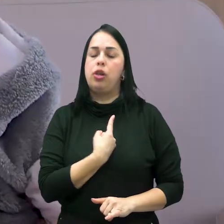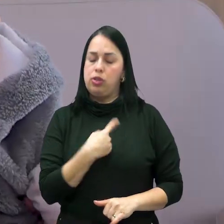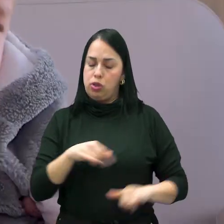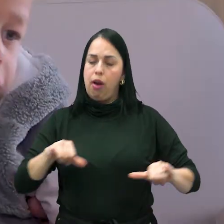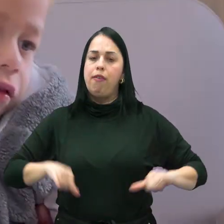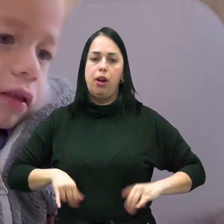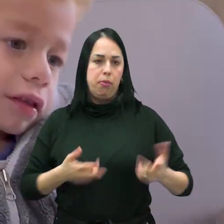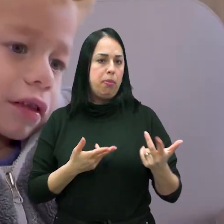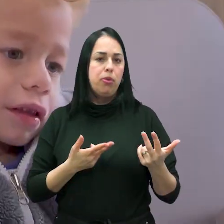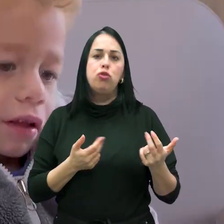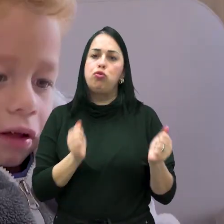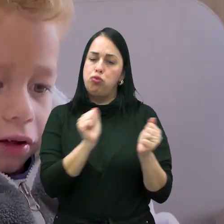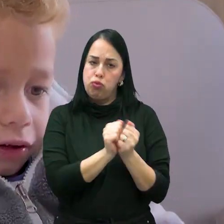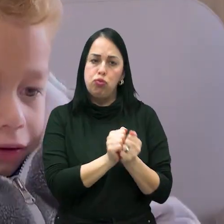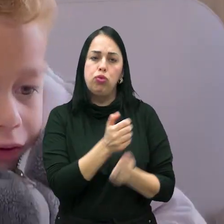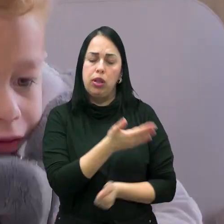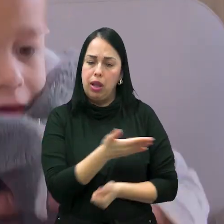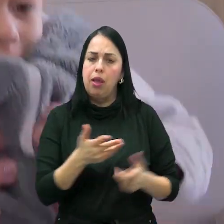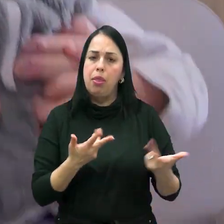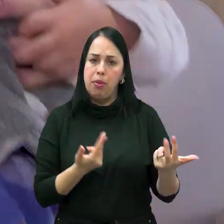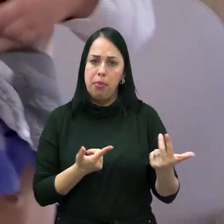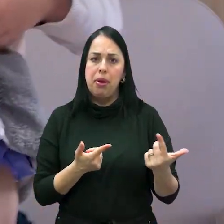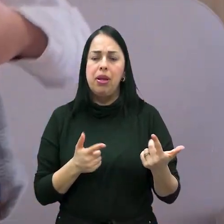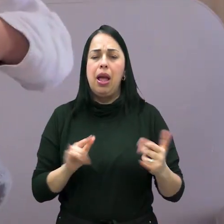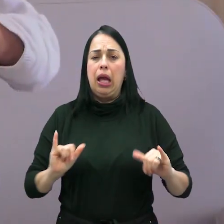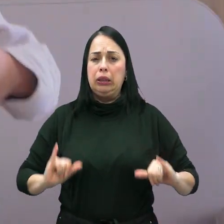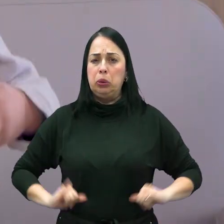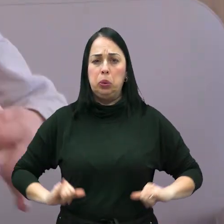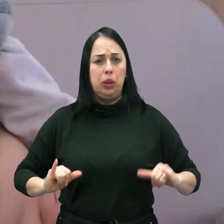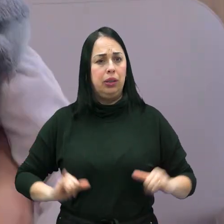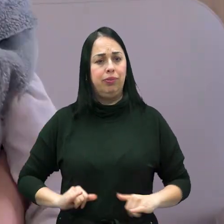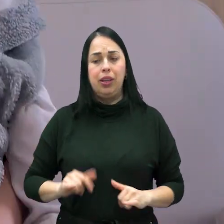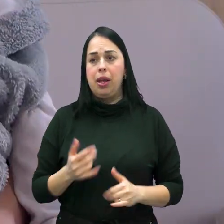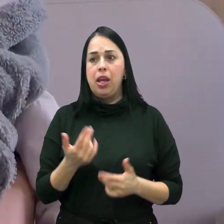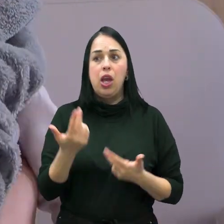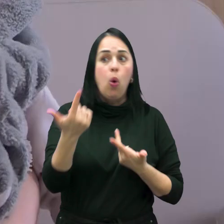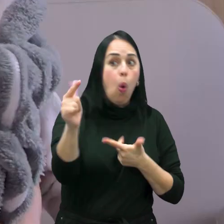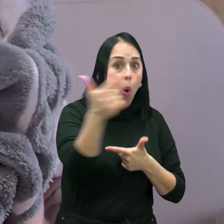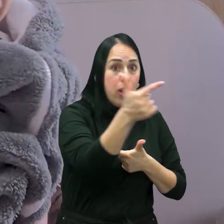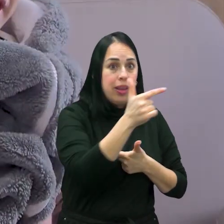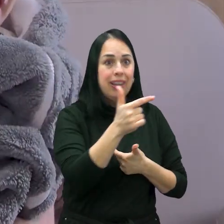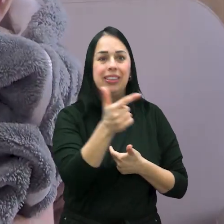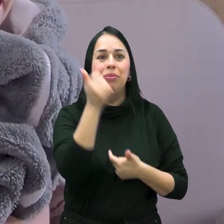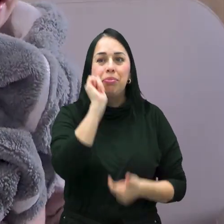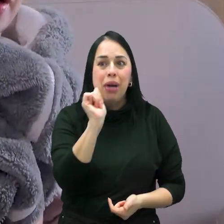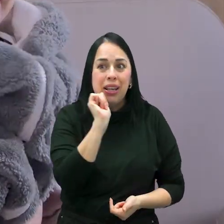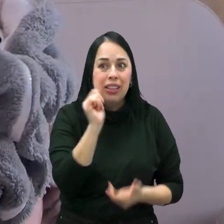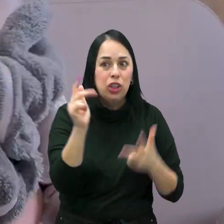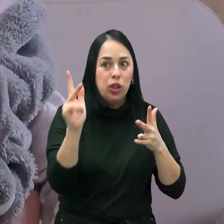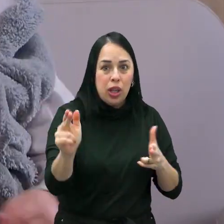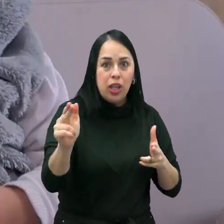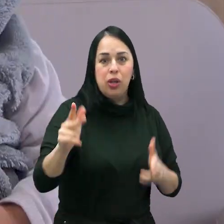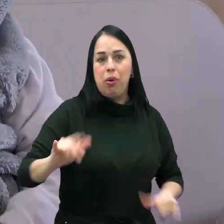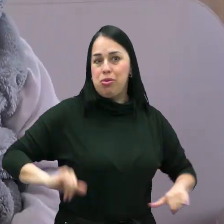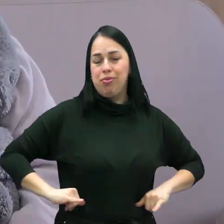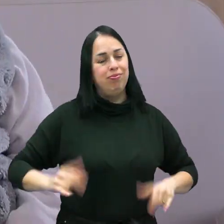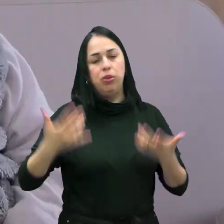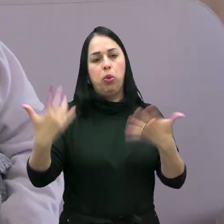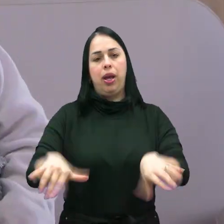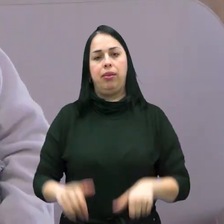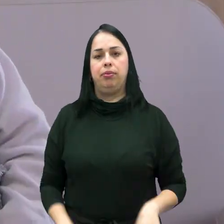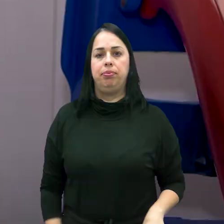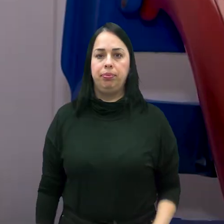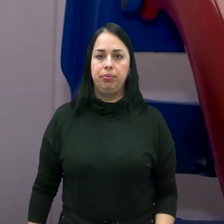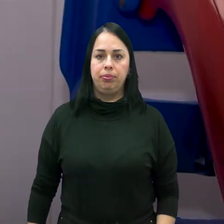que nós sofremos juntos, né? Sofremos muito juntos. Então, foi uma dor imensa, assim, que eu não queria que nenhuma mãe, ninguém passasse por